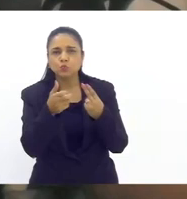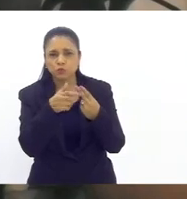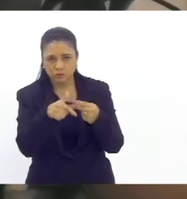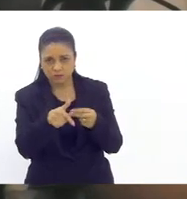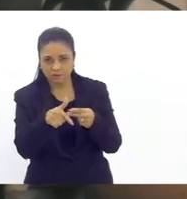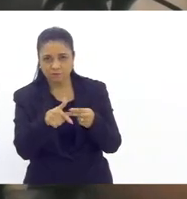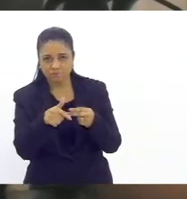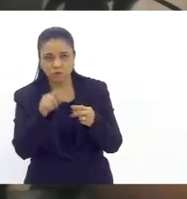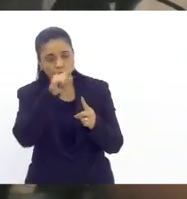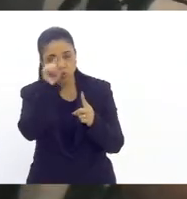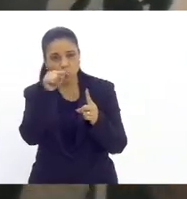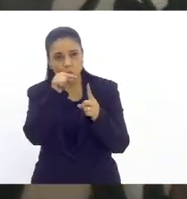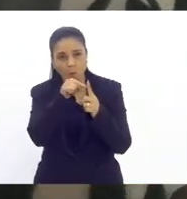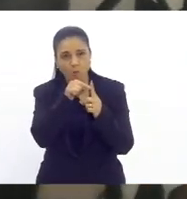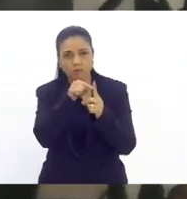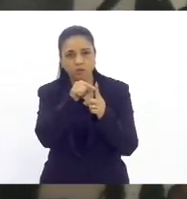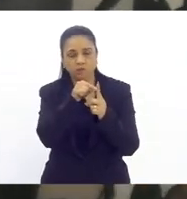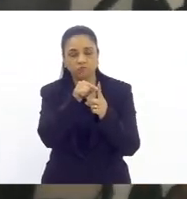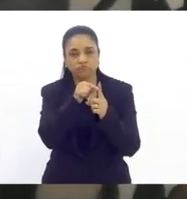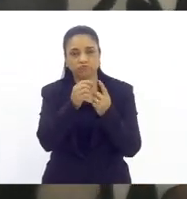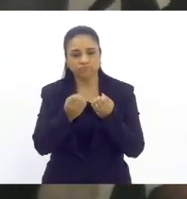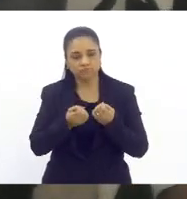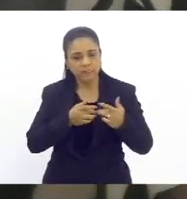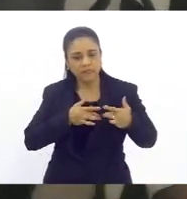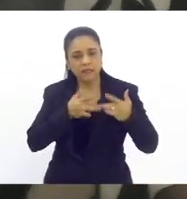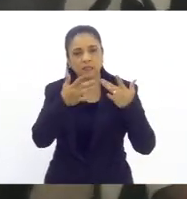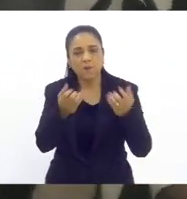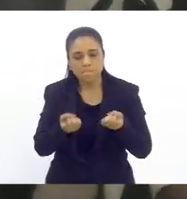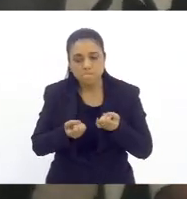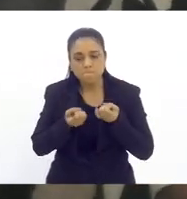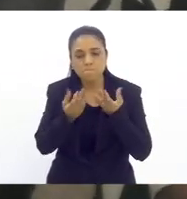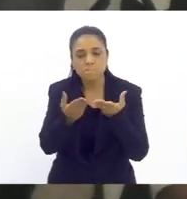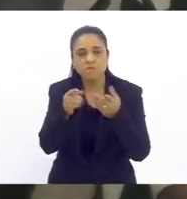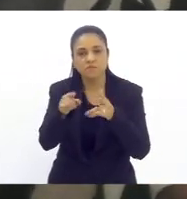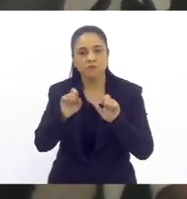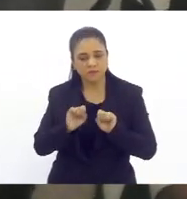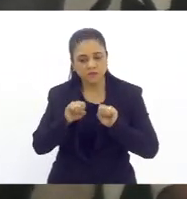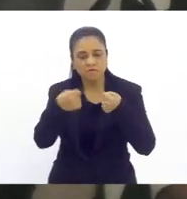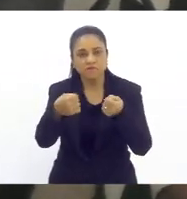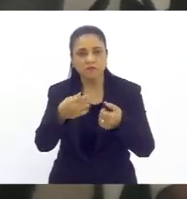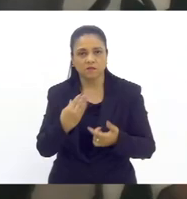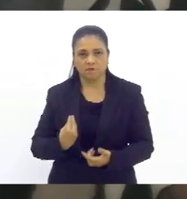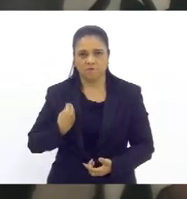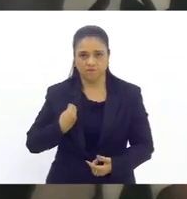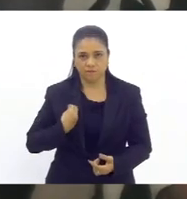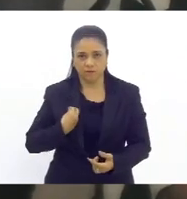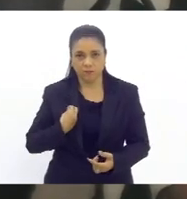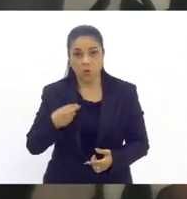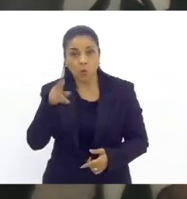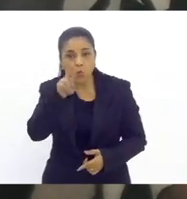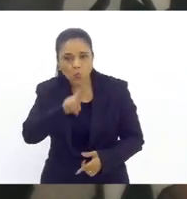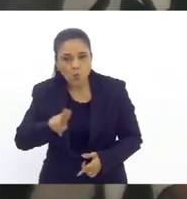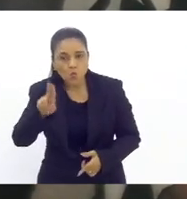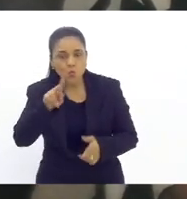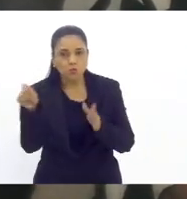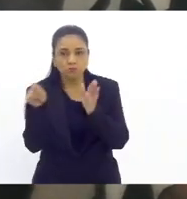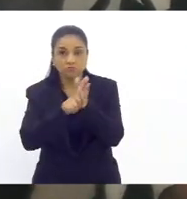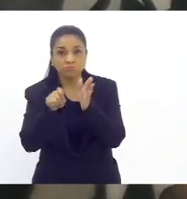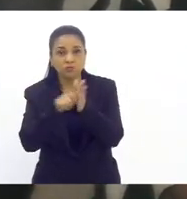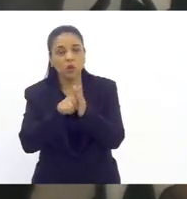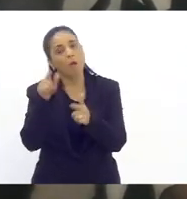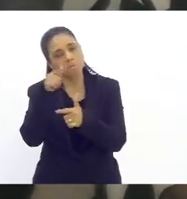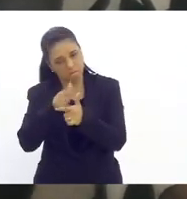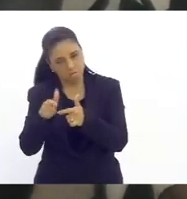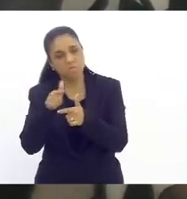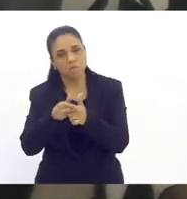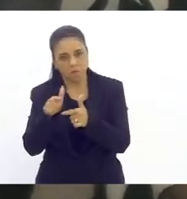objeto ultimo né promover saúde de da vida né e o uso problemático de substâncias É de fato um problema né